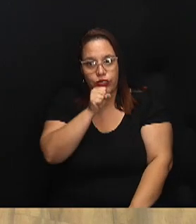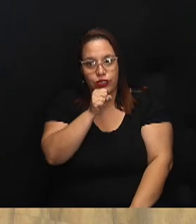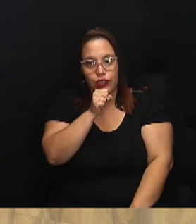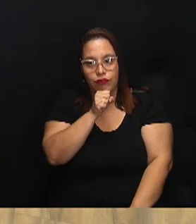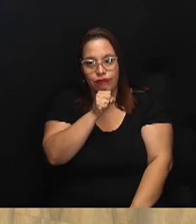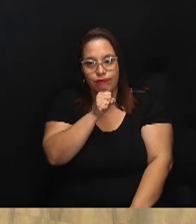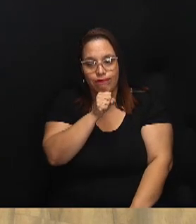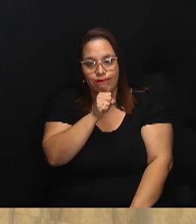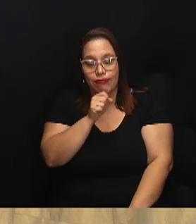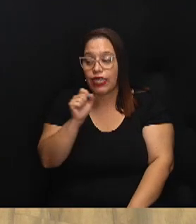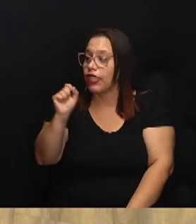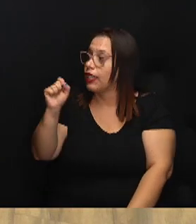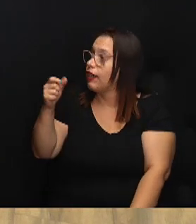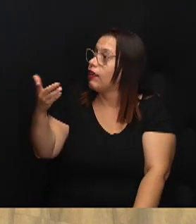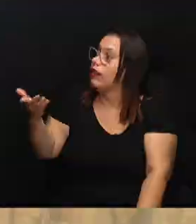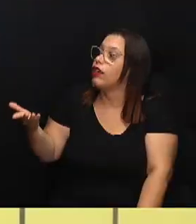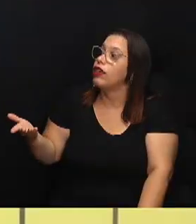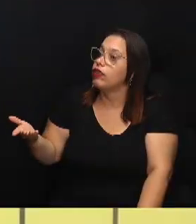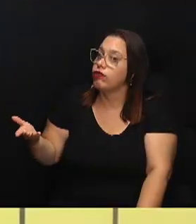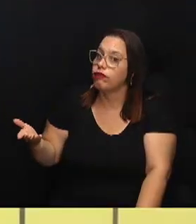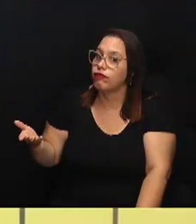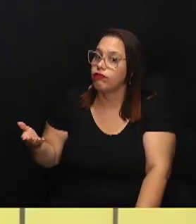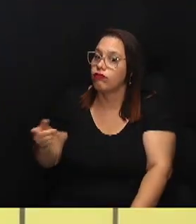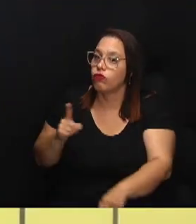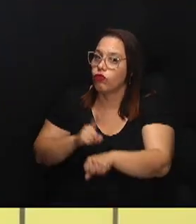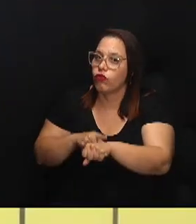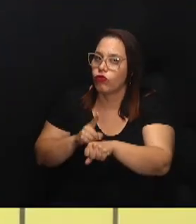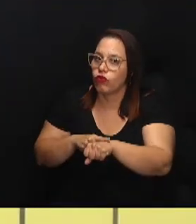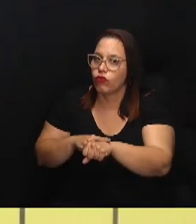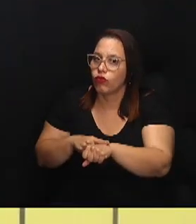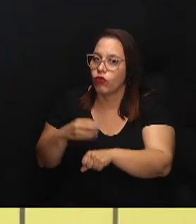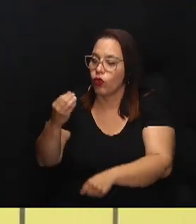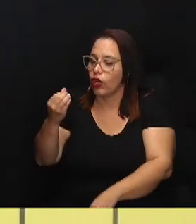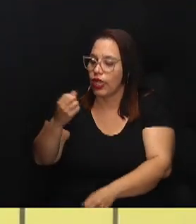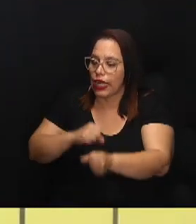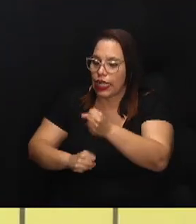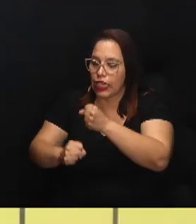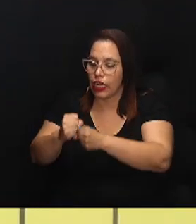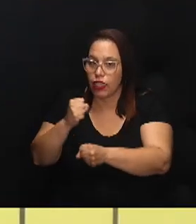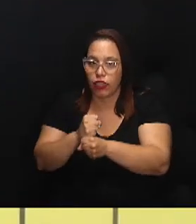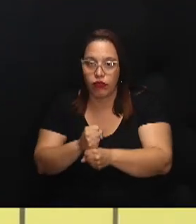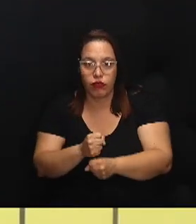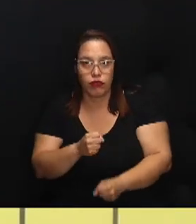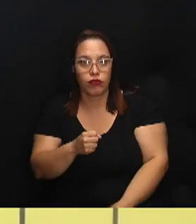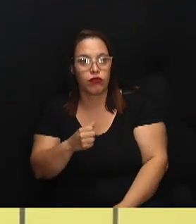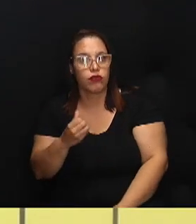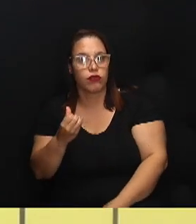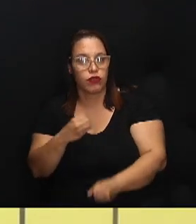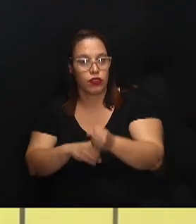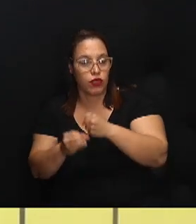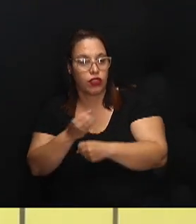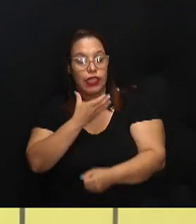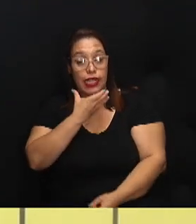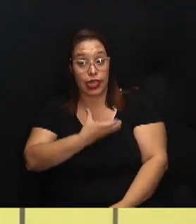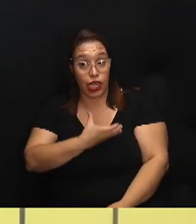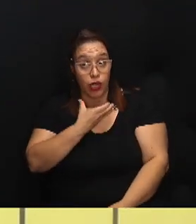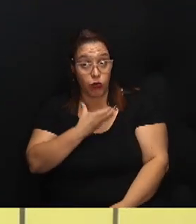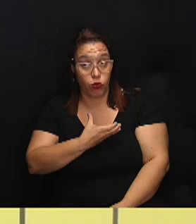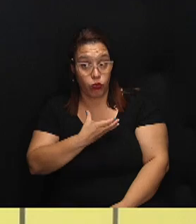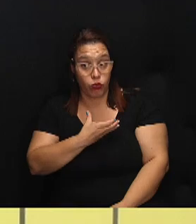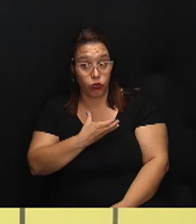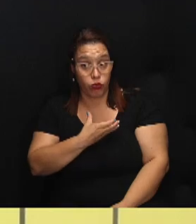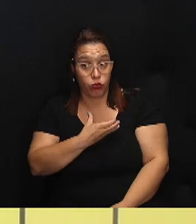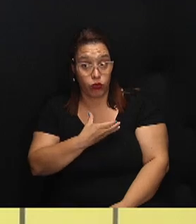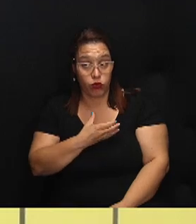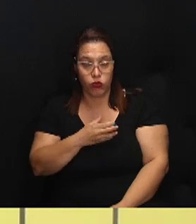né? aí? E aí... Isso faz quanto tempo, Juliana? Isso faz 6 anos. Meu 6 filho, anos. fez 6 anos em dezembro. Tá, então a gente,